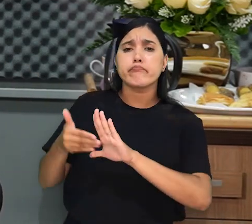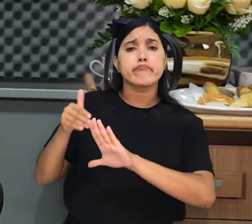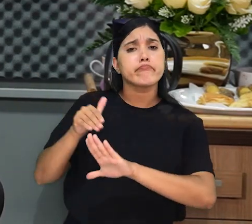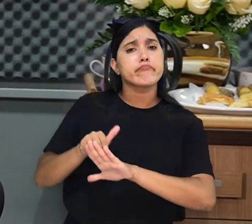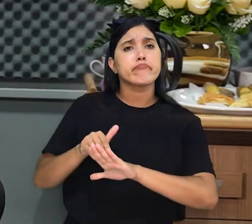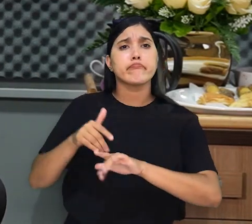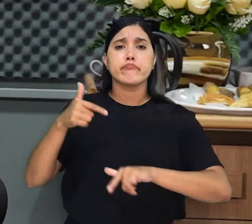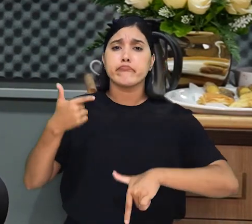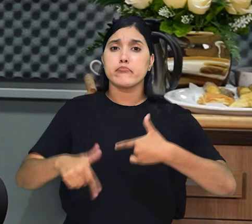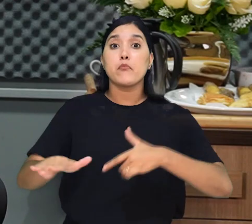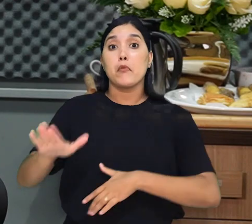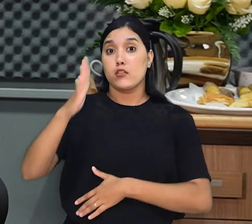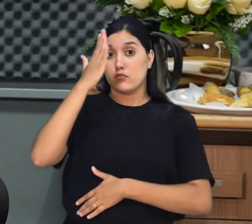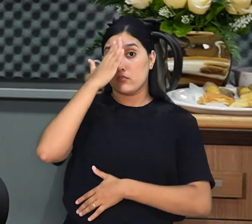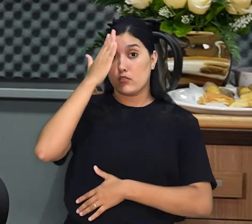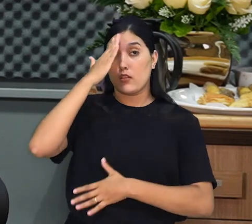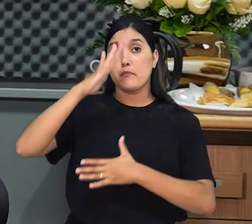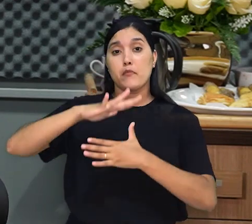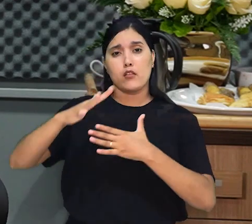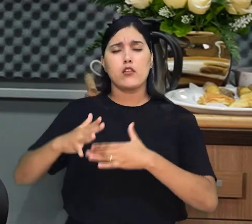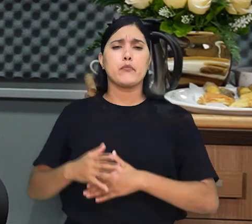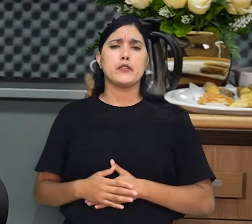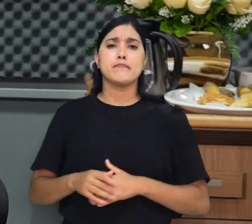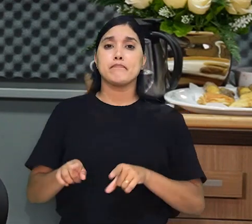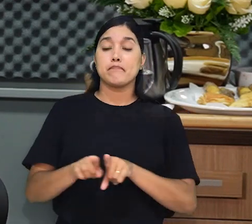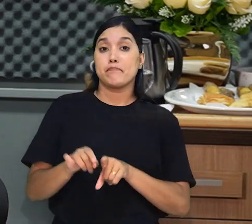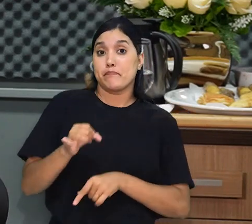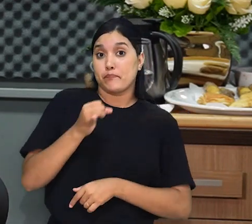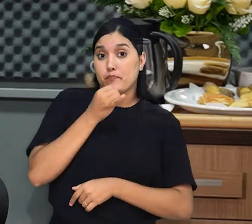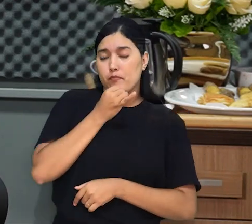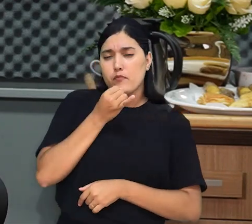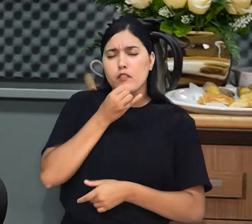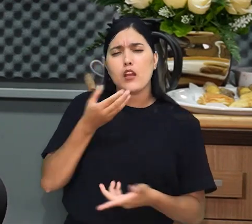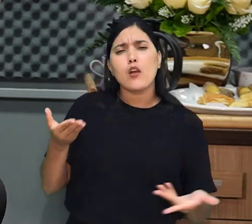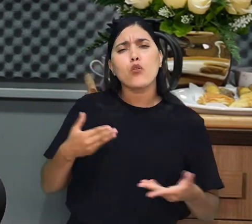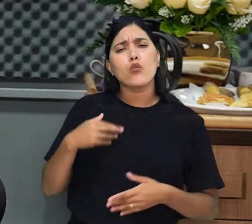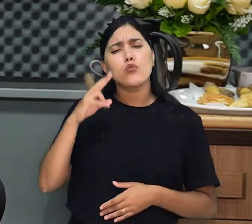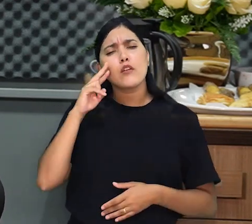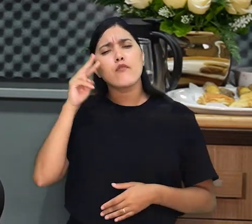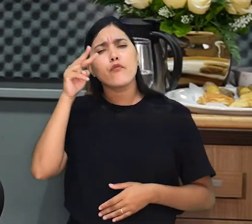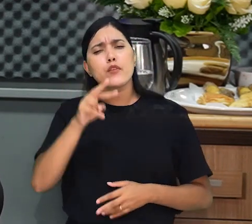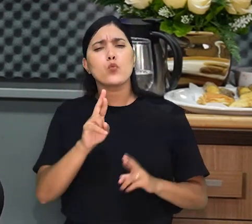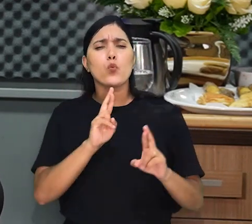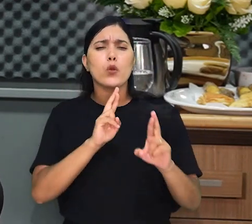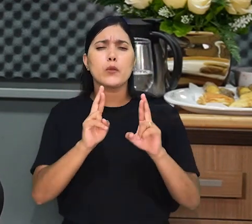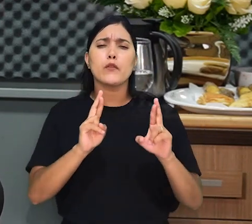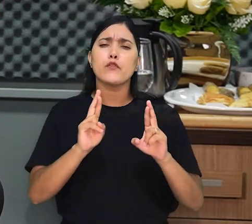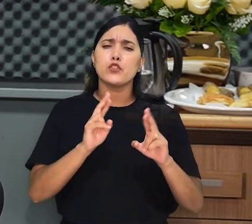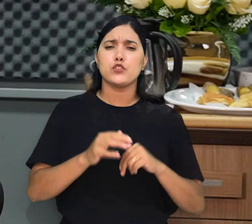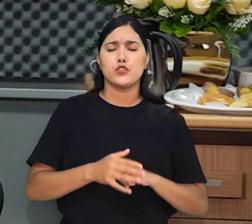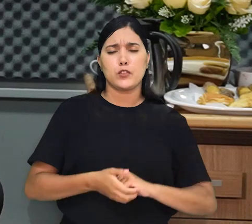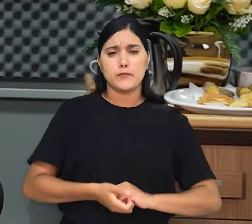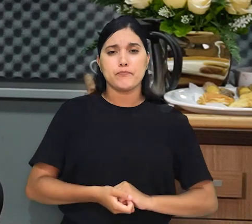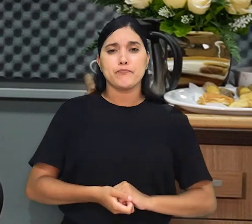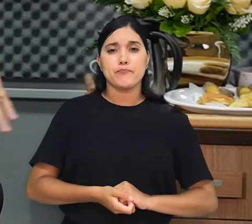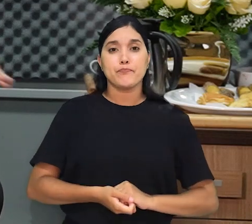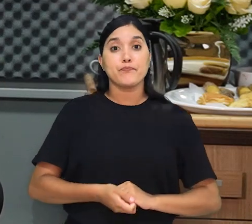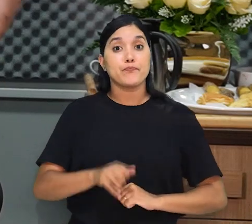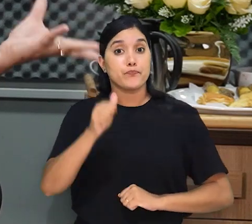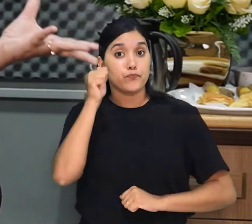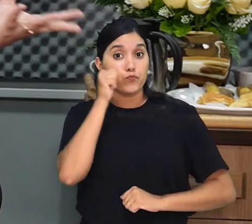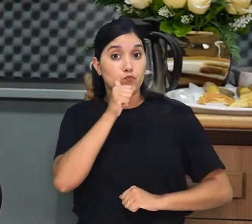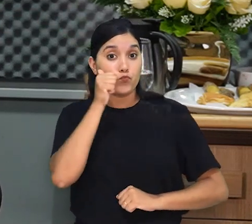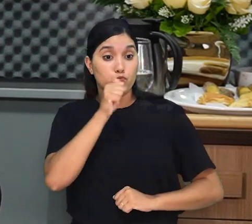emprego, mas ele sabe Libras. Inclusive, recentemente, eu estava vendo uma entrevista, uma moça, que ela é intérprete, e ela falou que